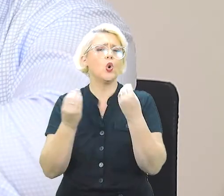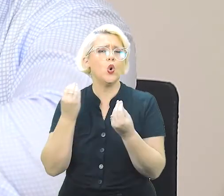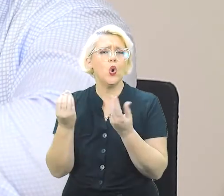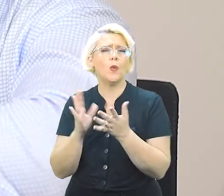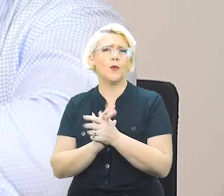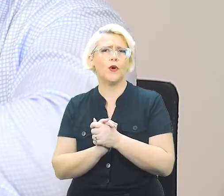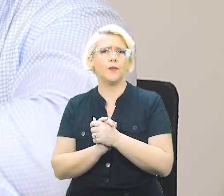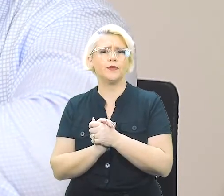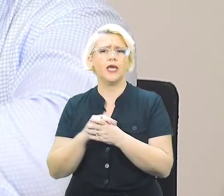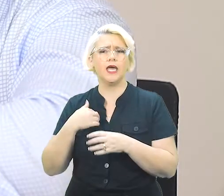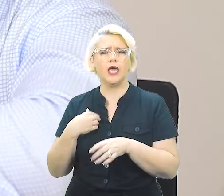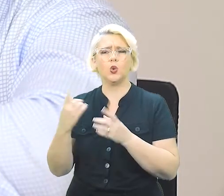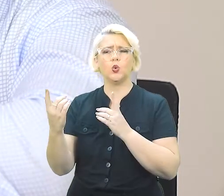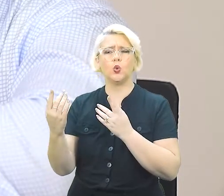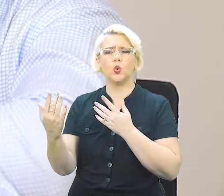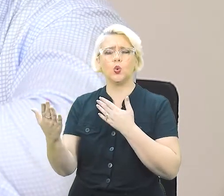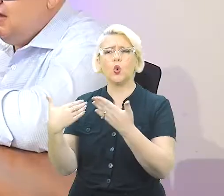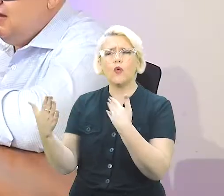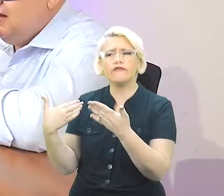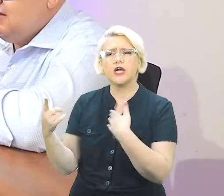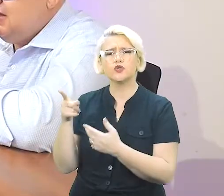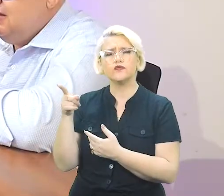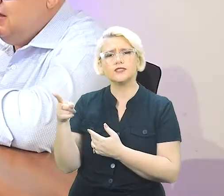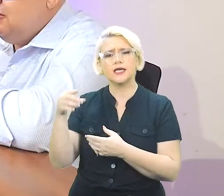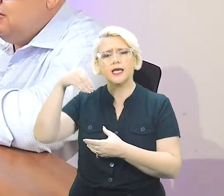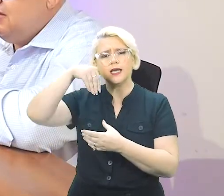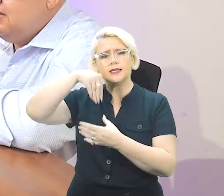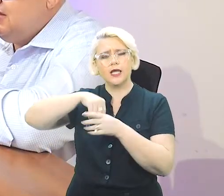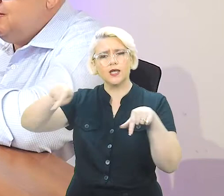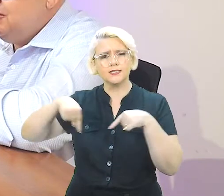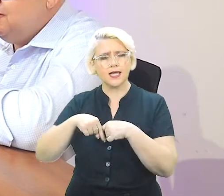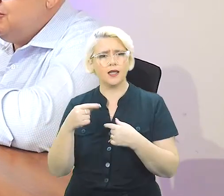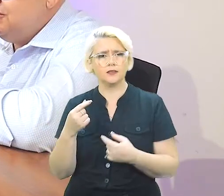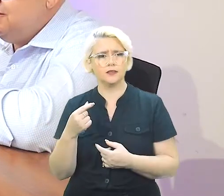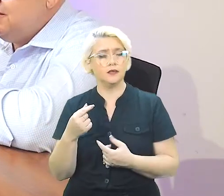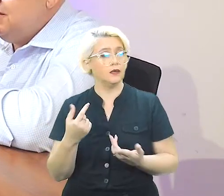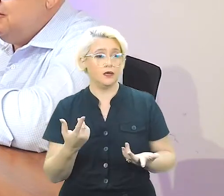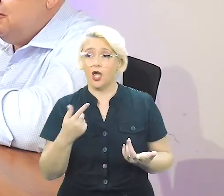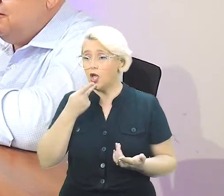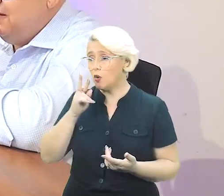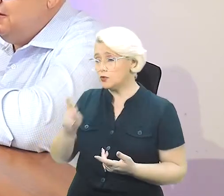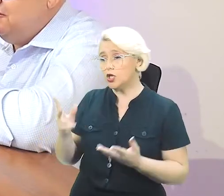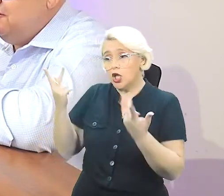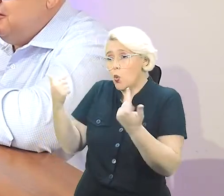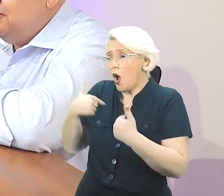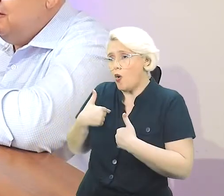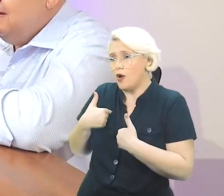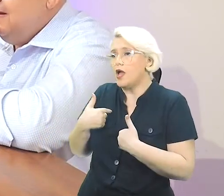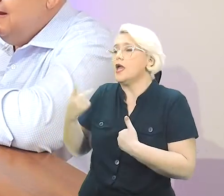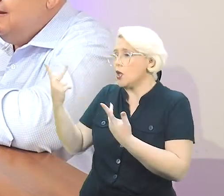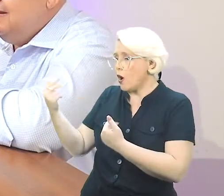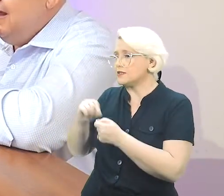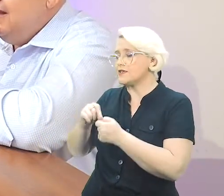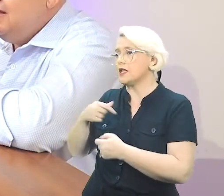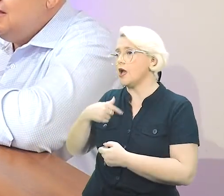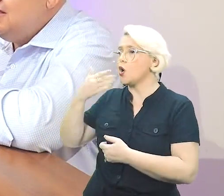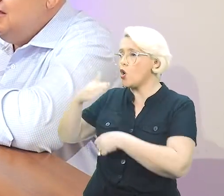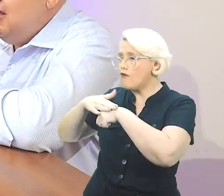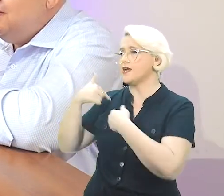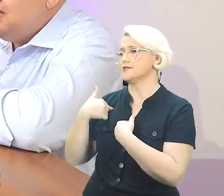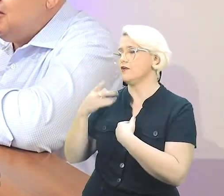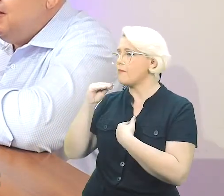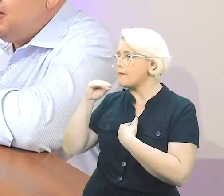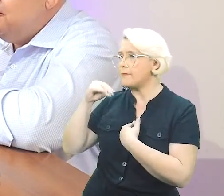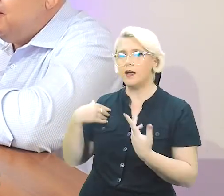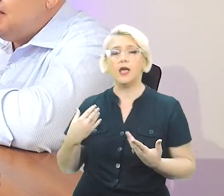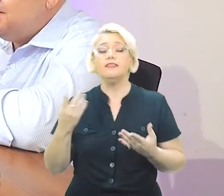é que eu dialogo com você na sala de aula? Eu disse exatamente como o senhor está fazendo agora, falando comigo. É demais, não é? Ele disse assim,